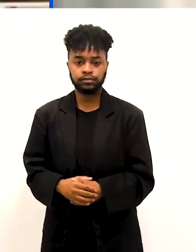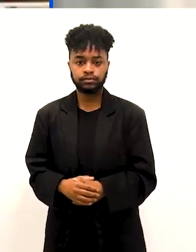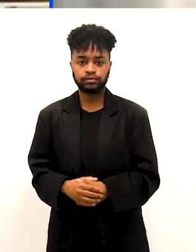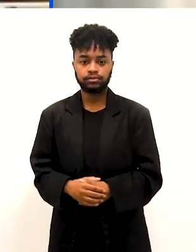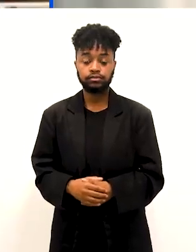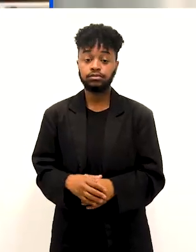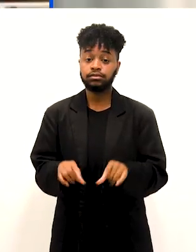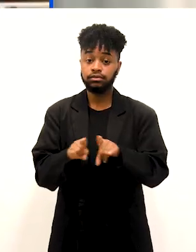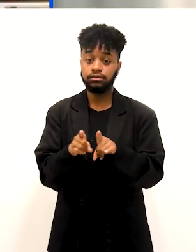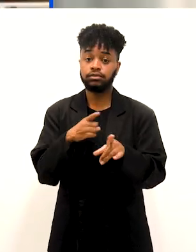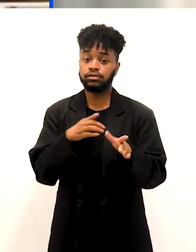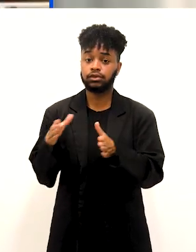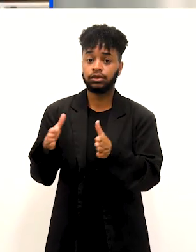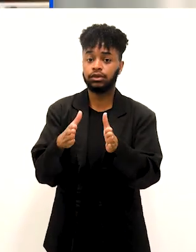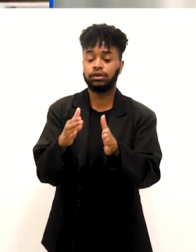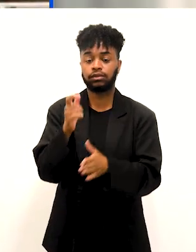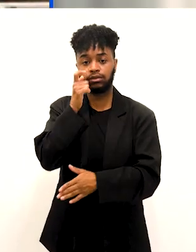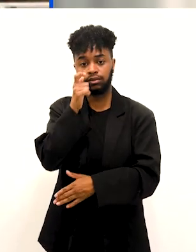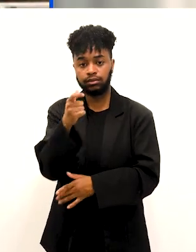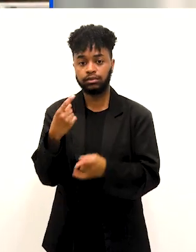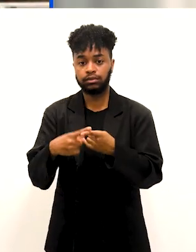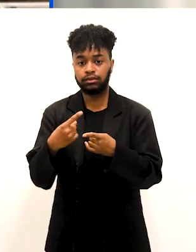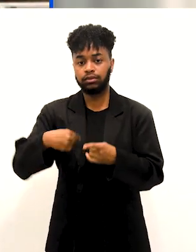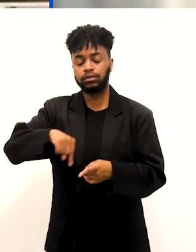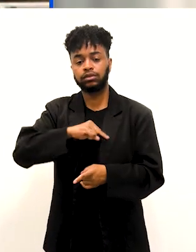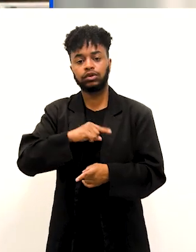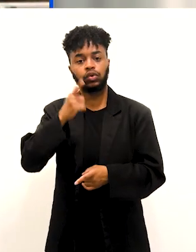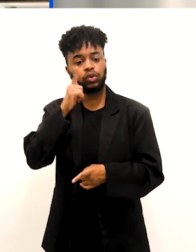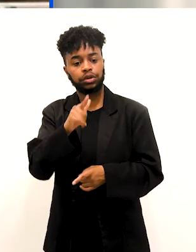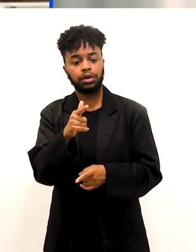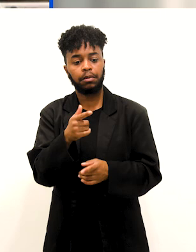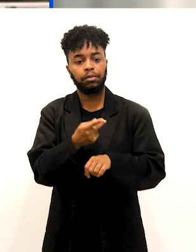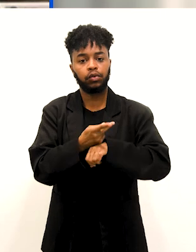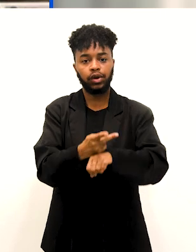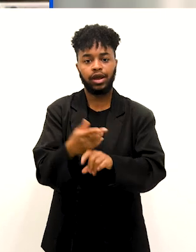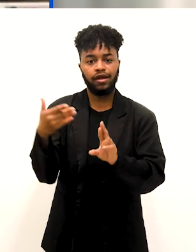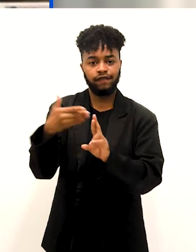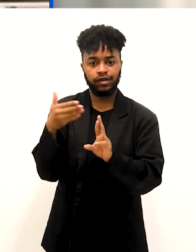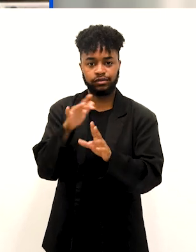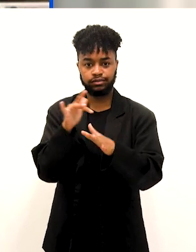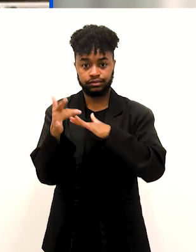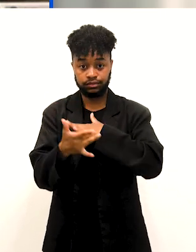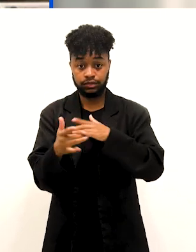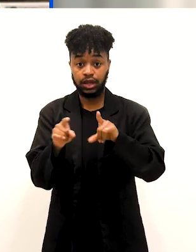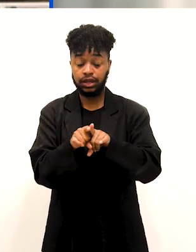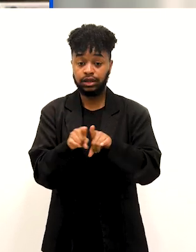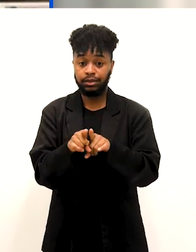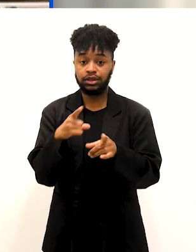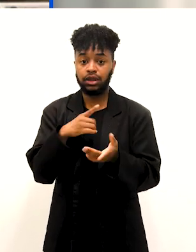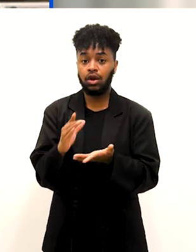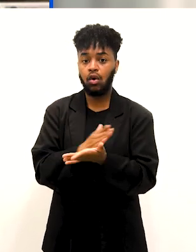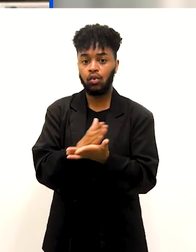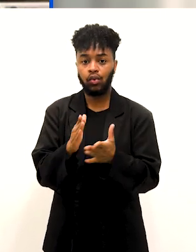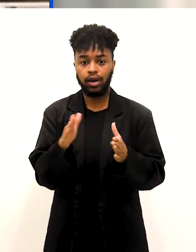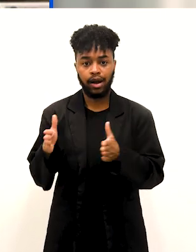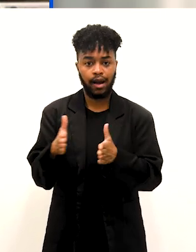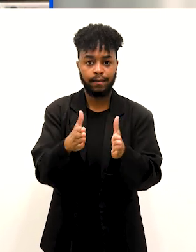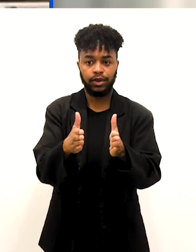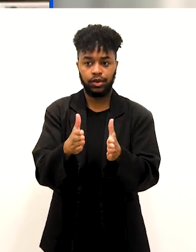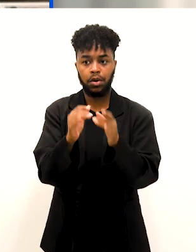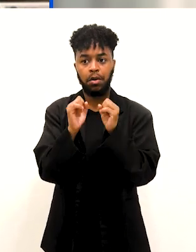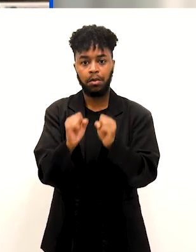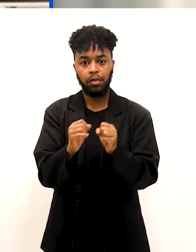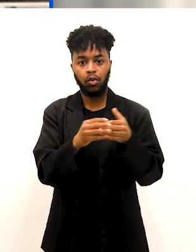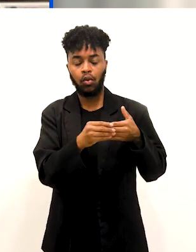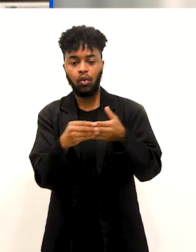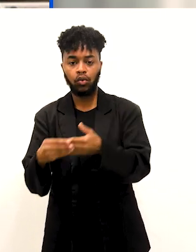mesmo tempo, eu acho que tem um caminho muito interessante, porque assim como a gente pode buscar referências diferentes nas redes sociais, acho que tem alguns caminhos que